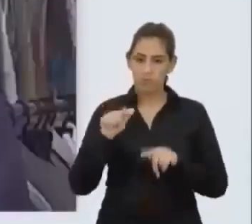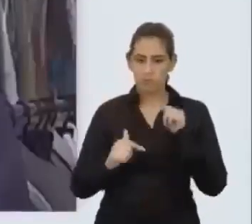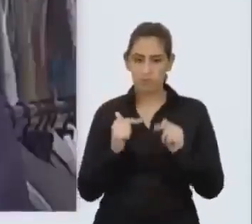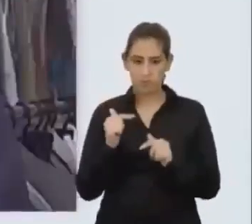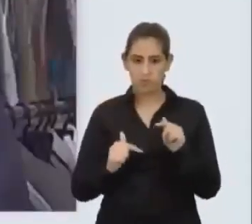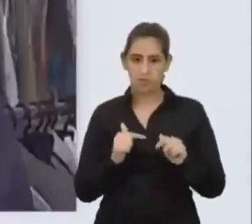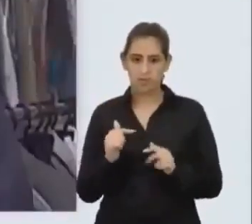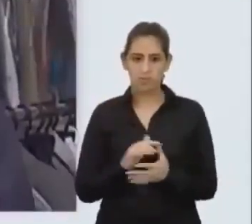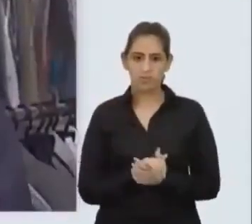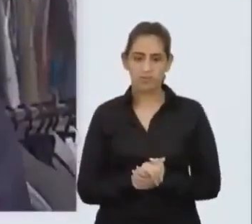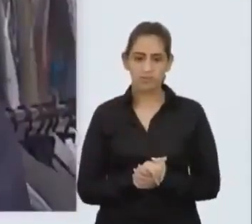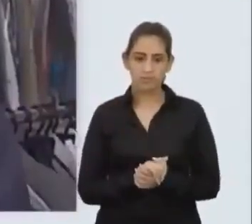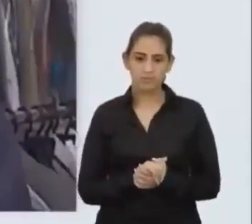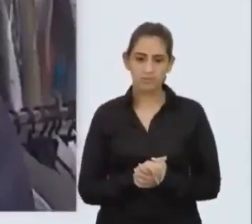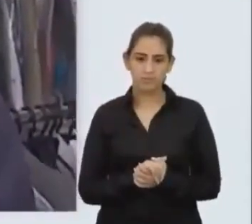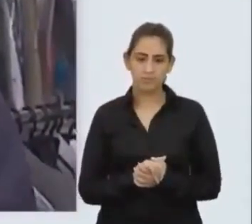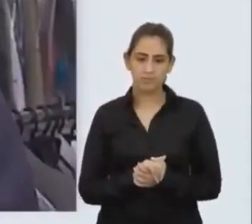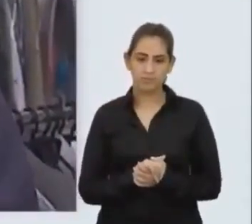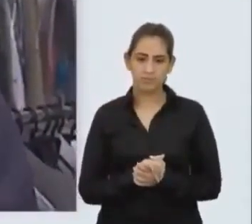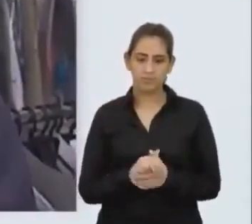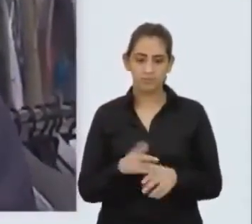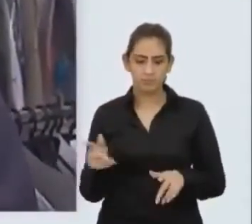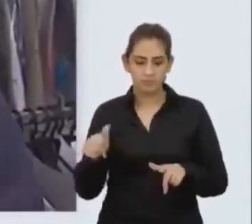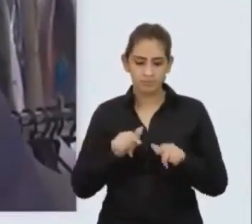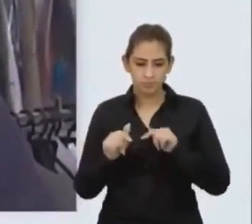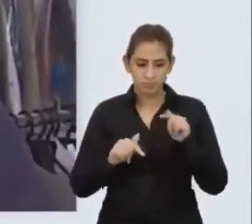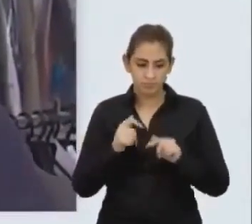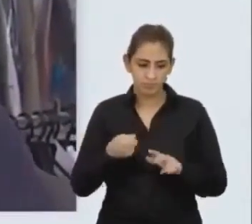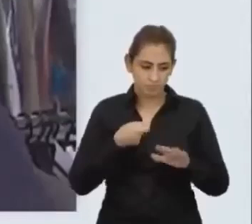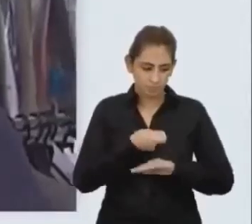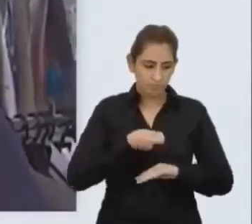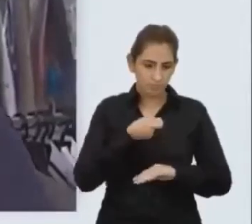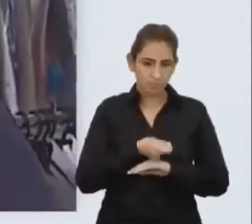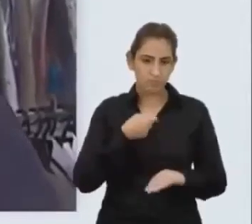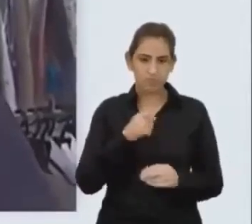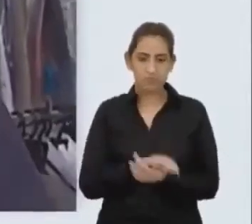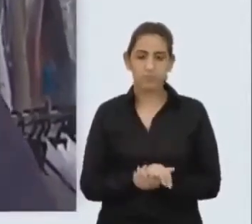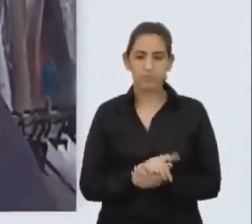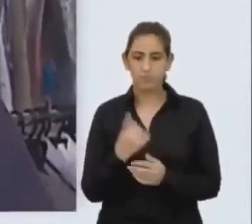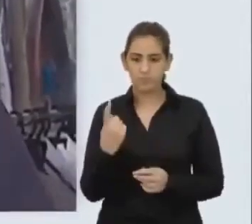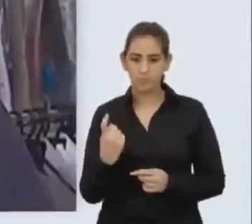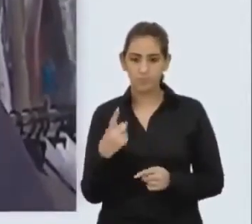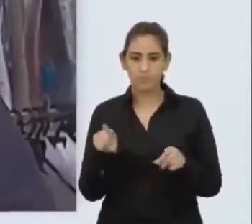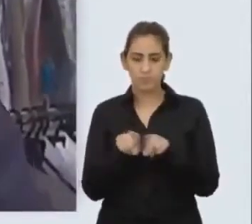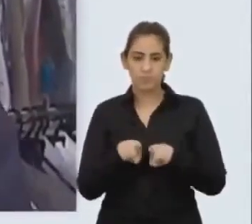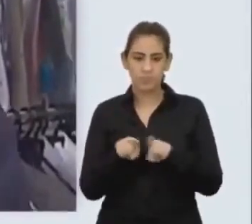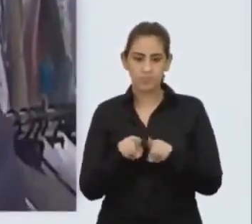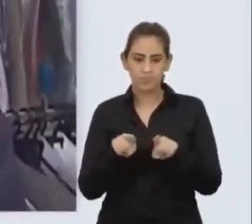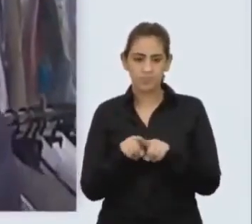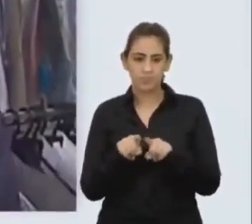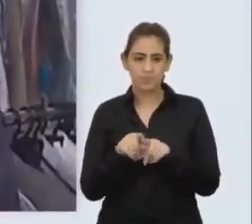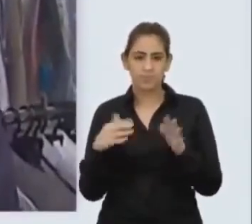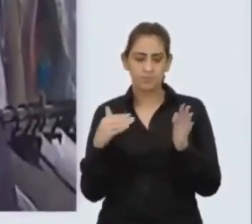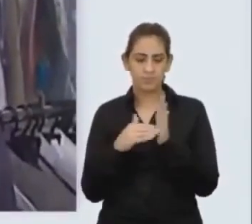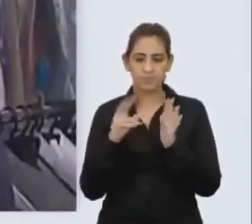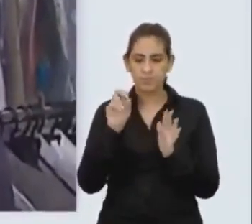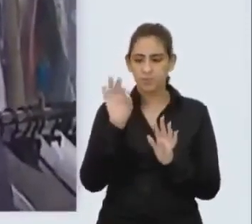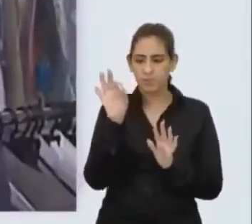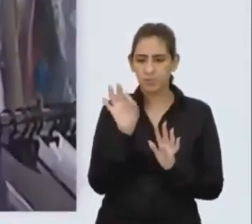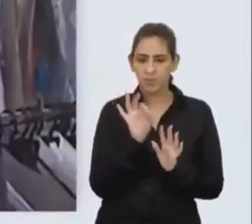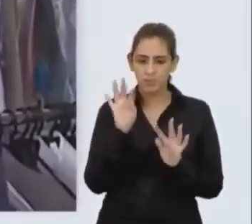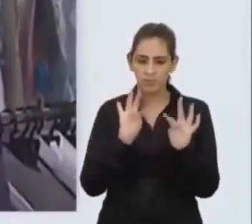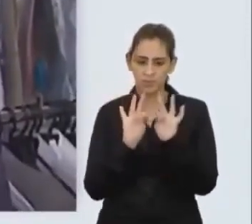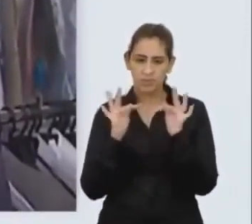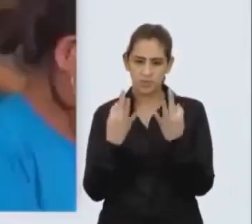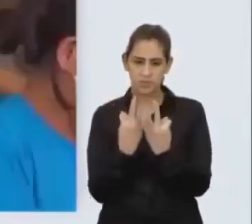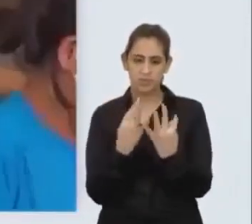Funcionários São sustento com toda a certeza se não o único mais um sustento no mínimo de 50% do seu dos